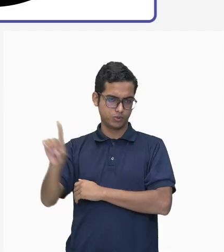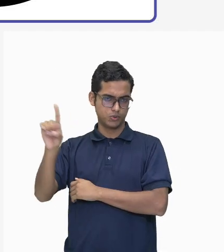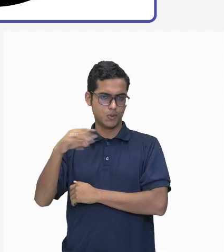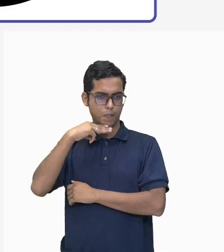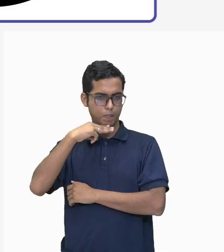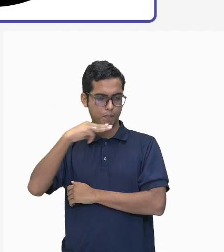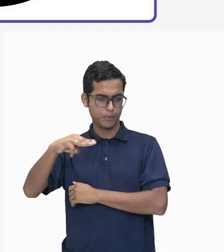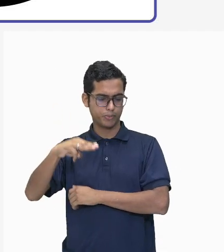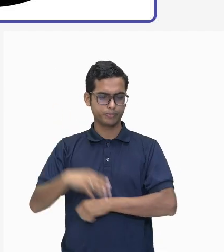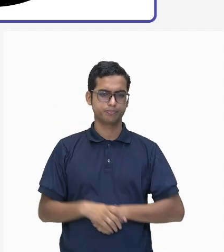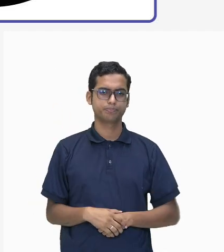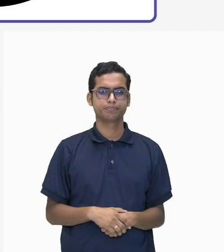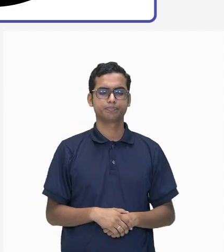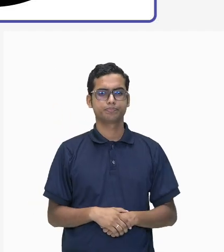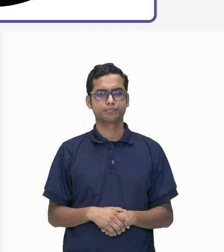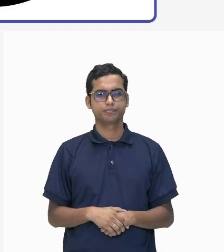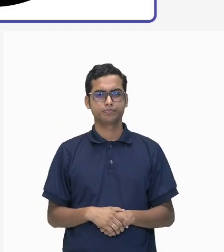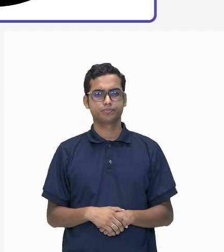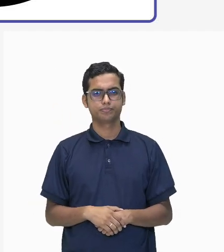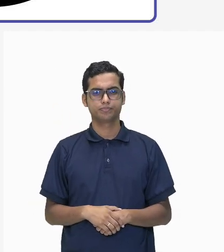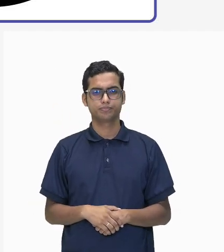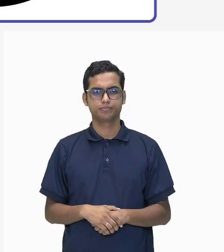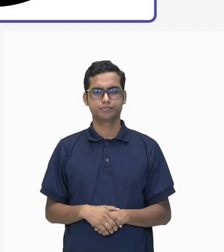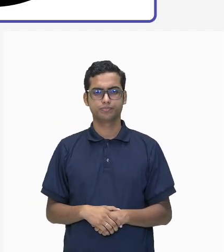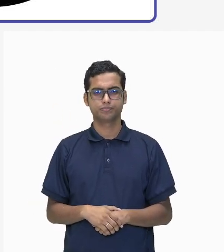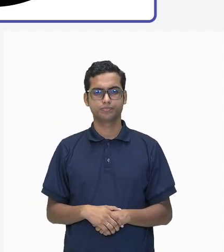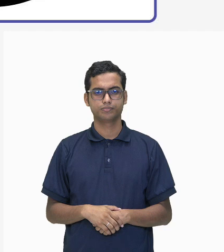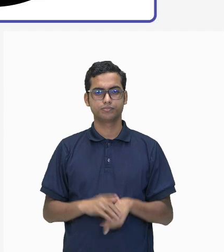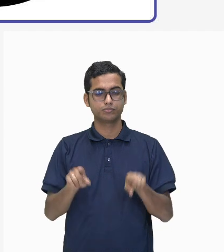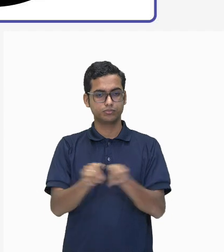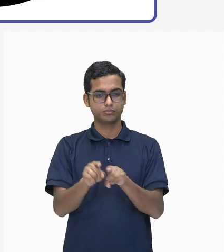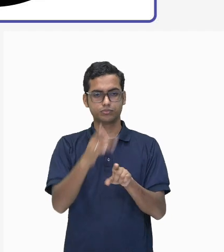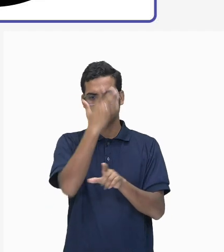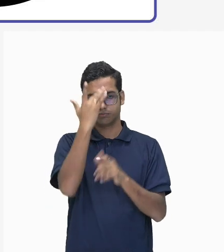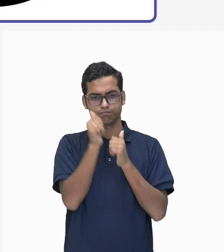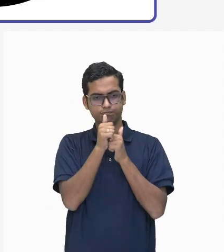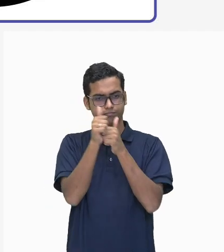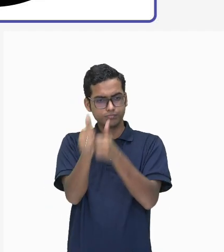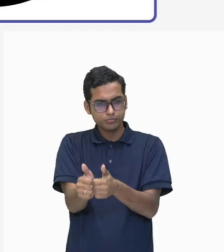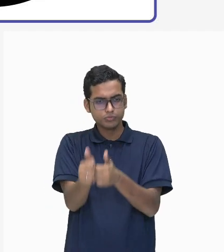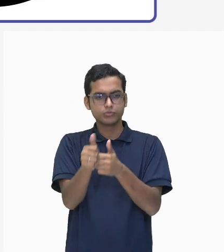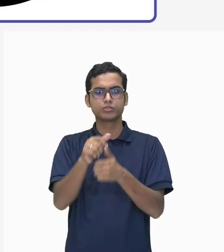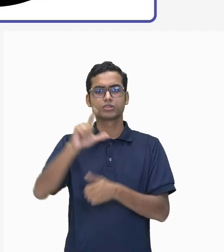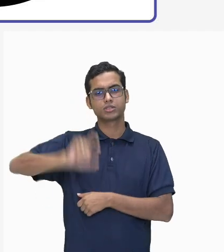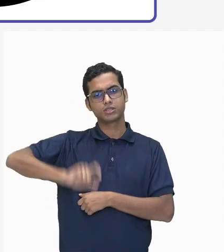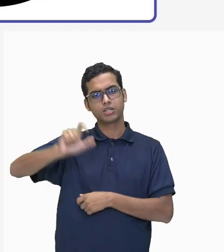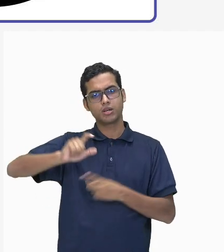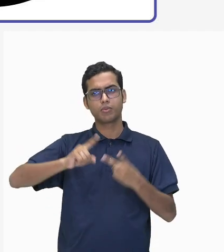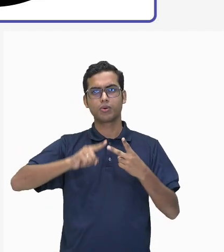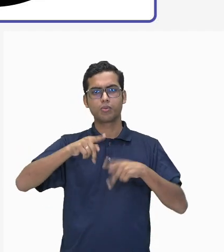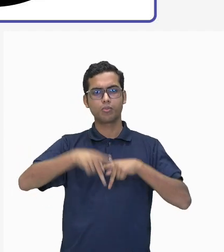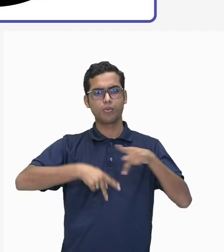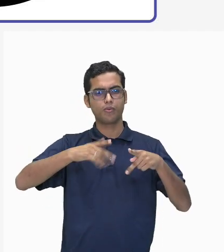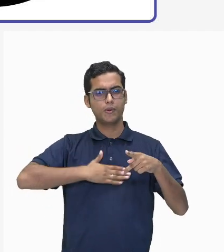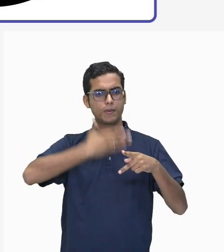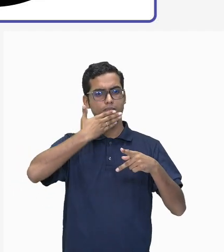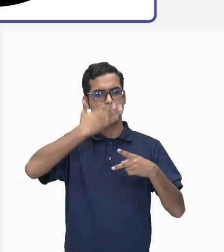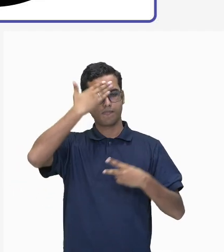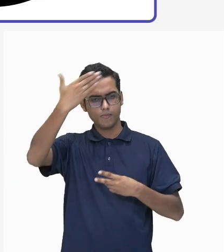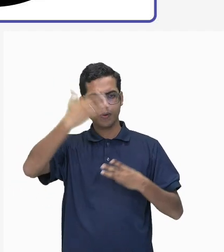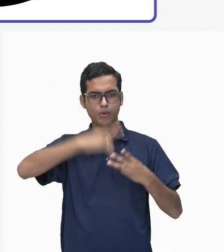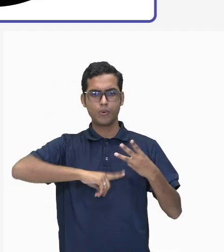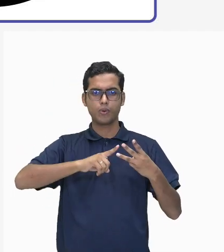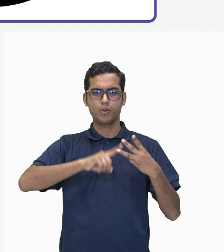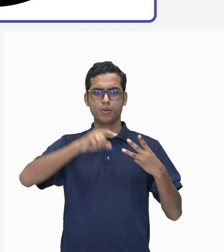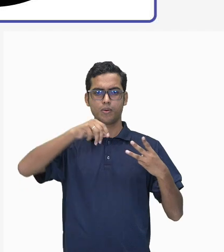Os adeptos dessa religião podem ser chamados de islâmicos, maometanos ou muçulmanos. Normalmente essa